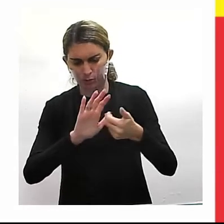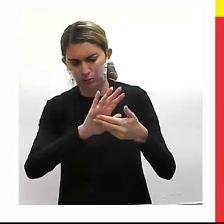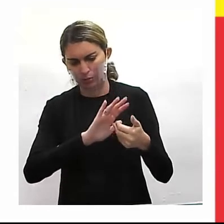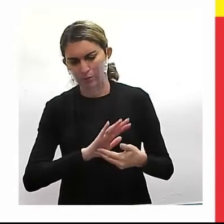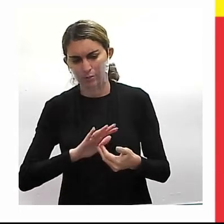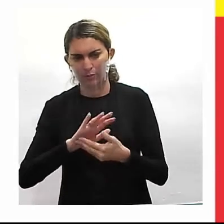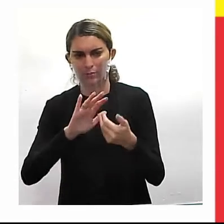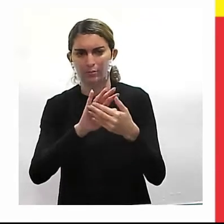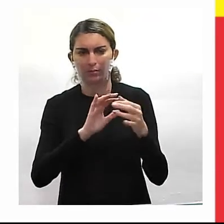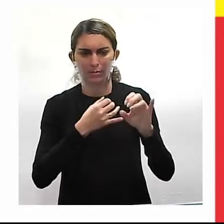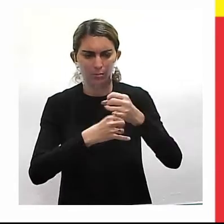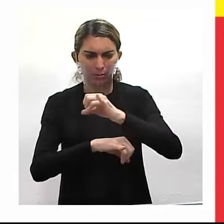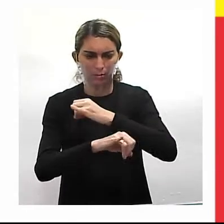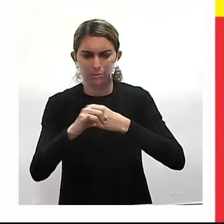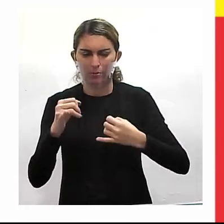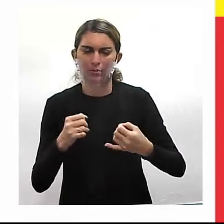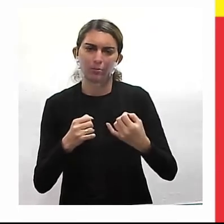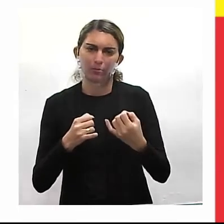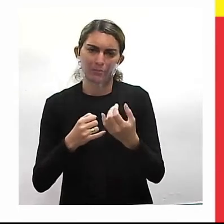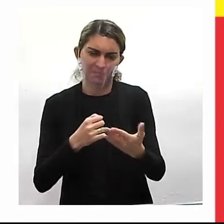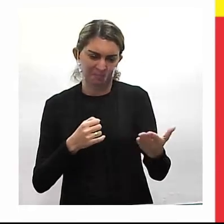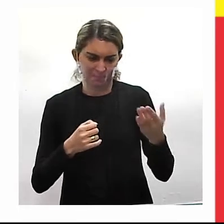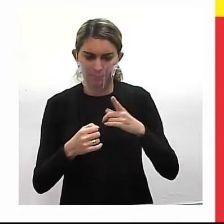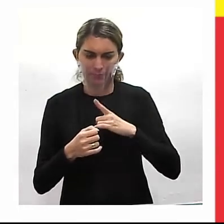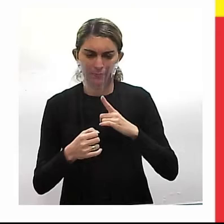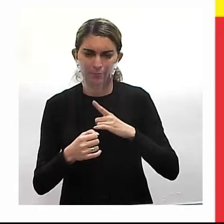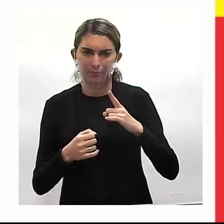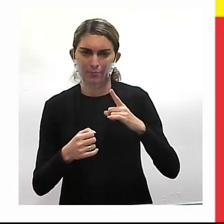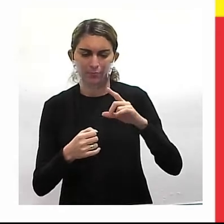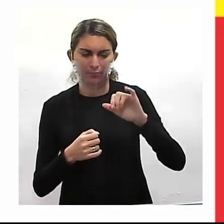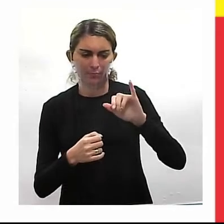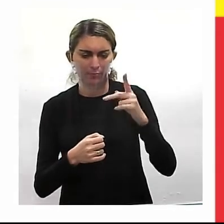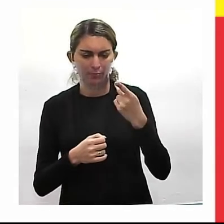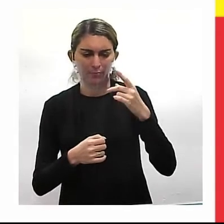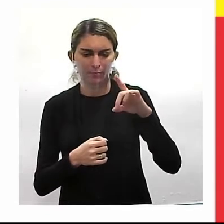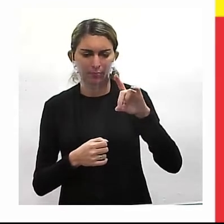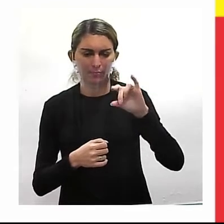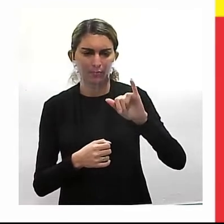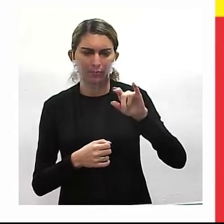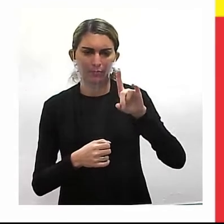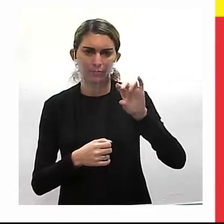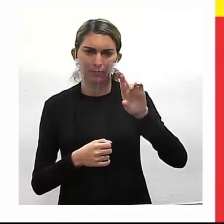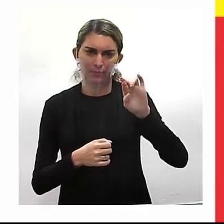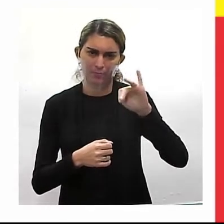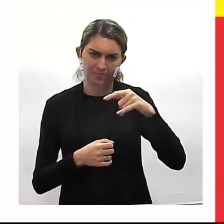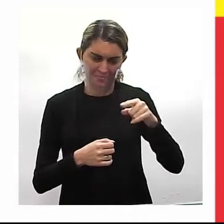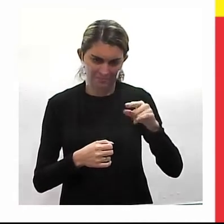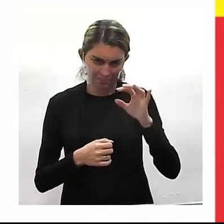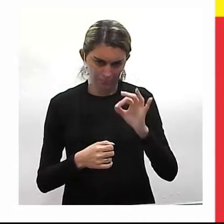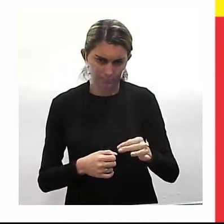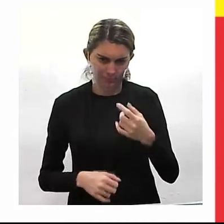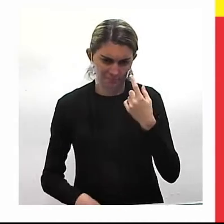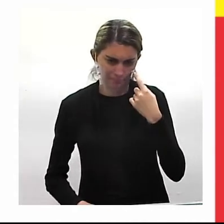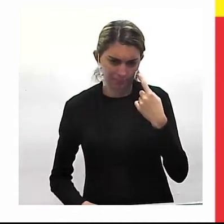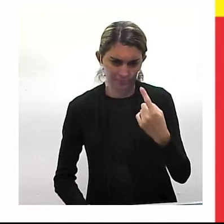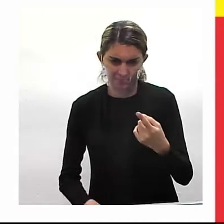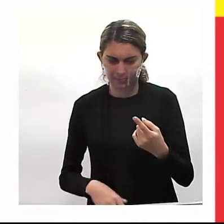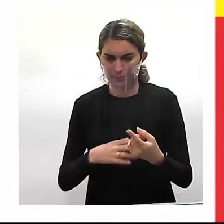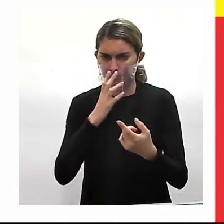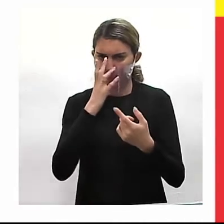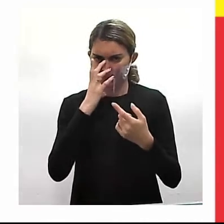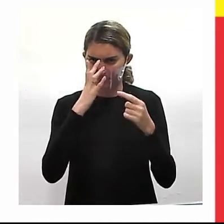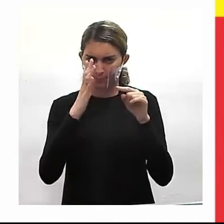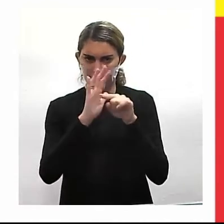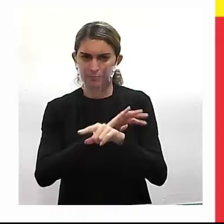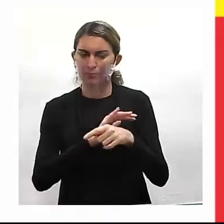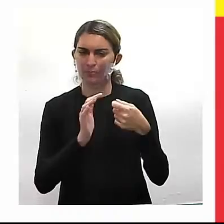do processo. Logo, eu tenho uma hidratação. Certo aí, pessoal? Então, observem que foi uma questão